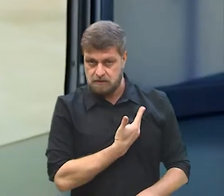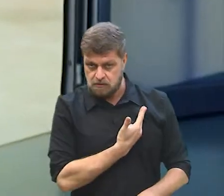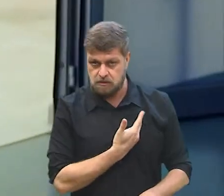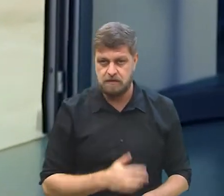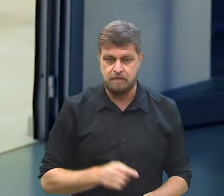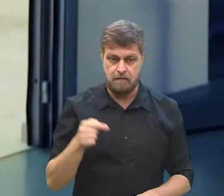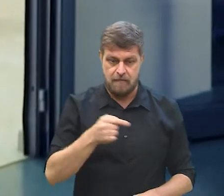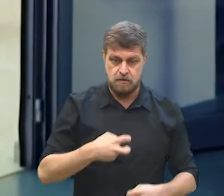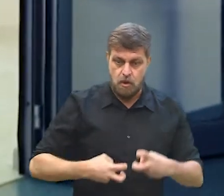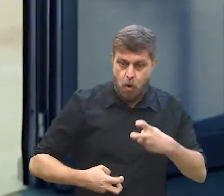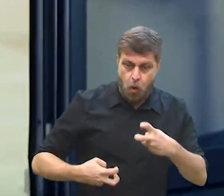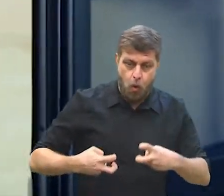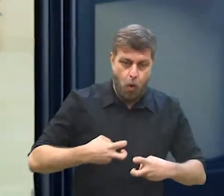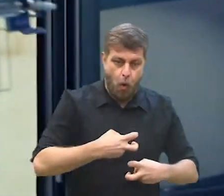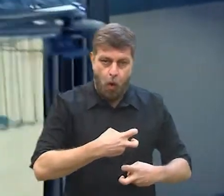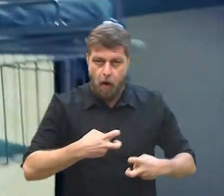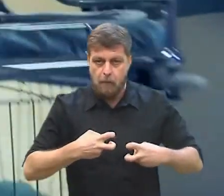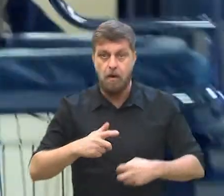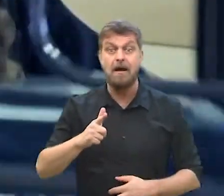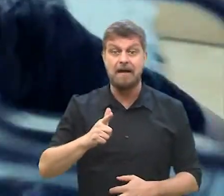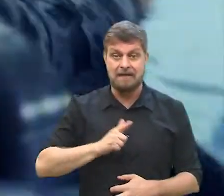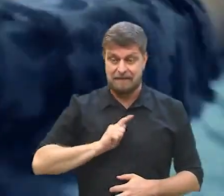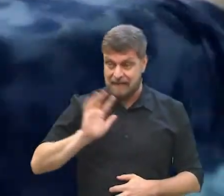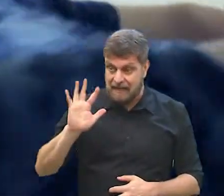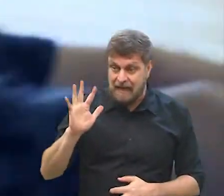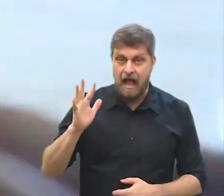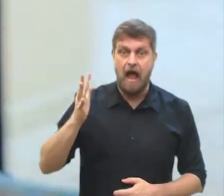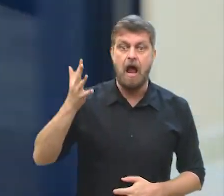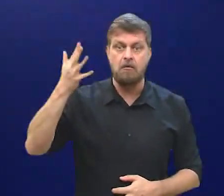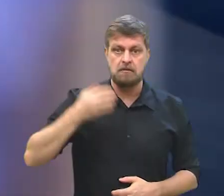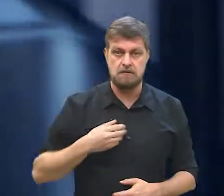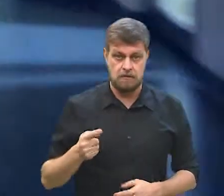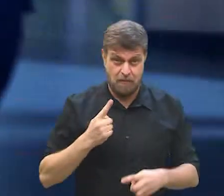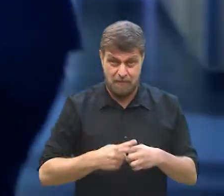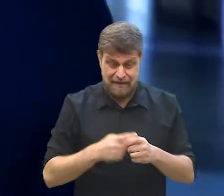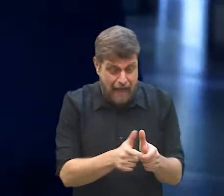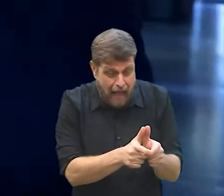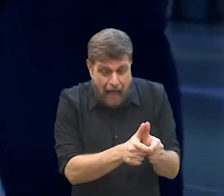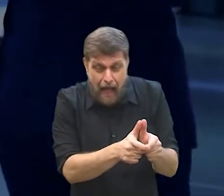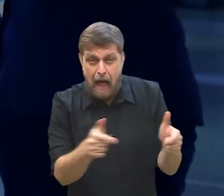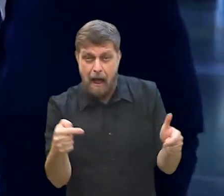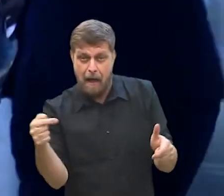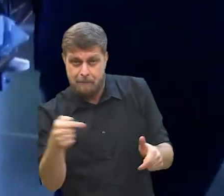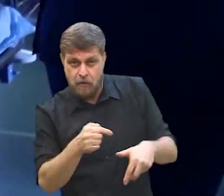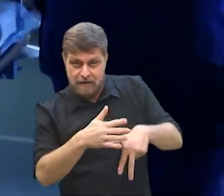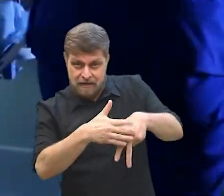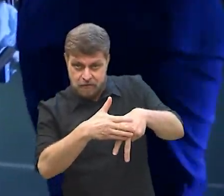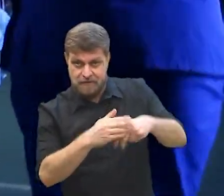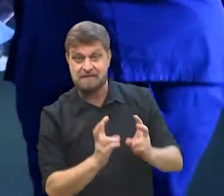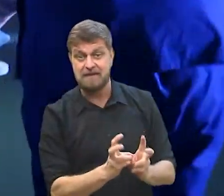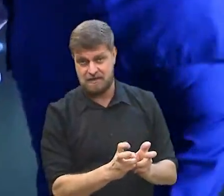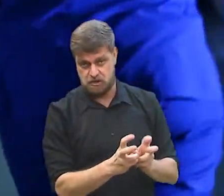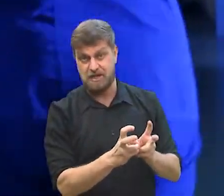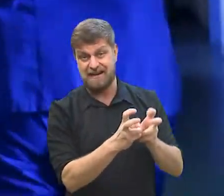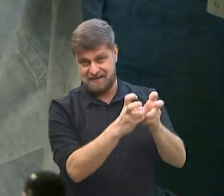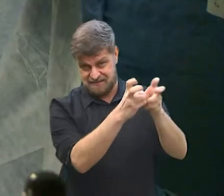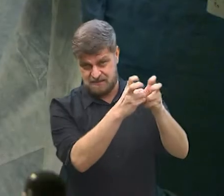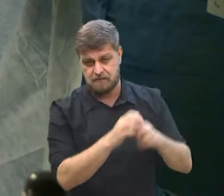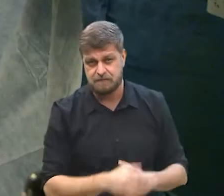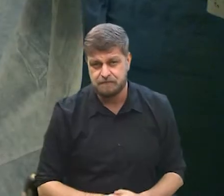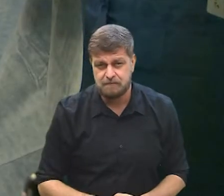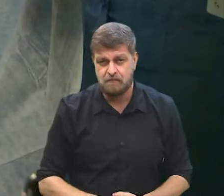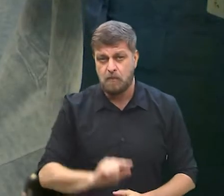a cirurgia robótica tem acontecido bastante, porque a maioria dos casos são câncer. E